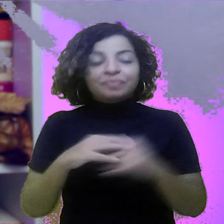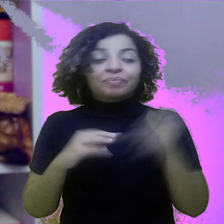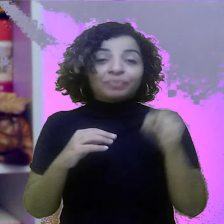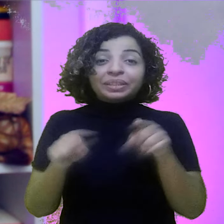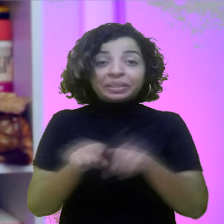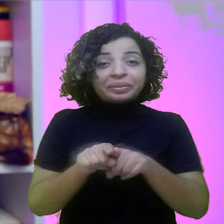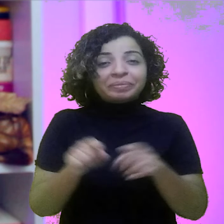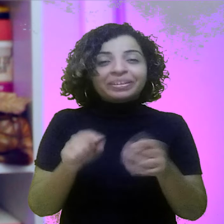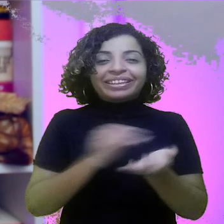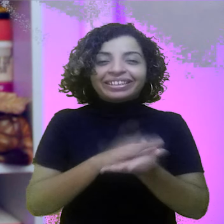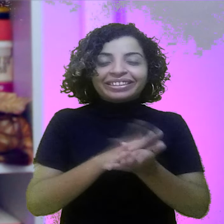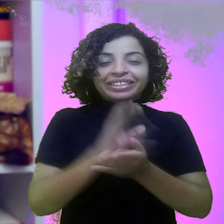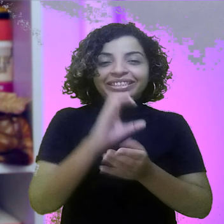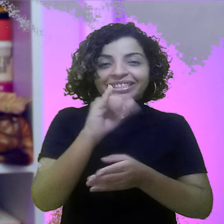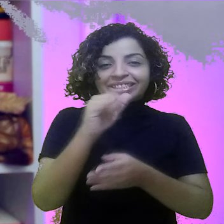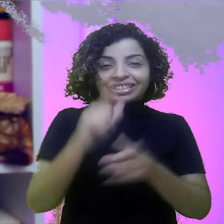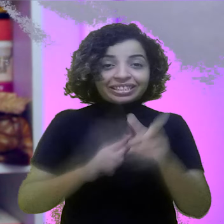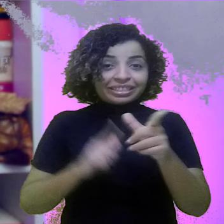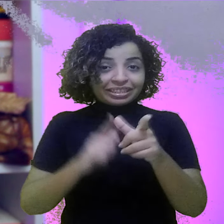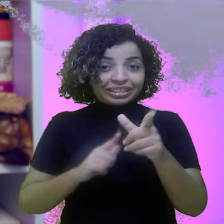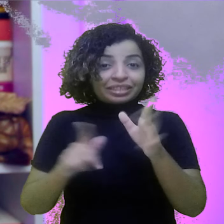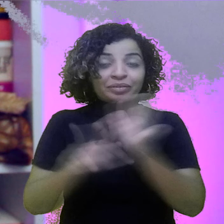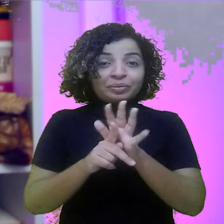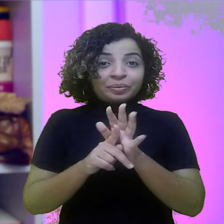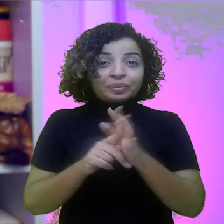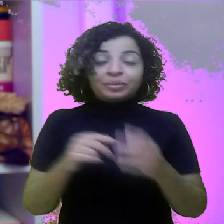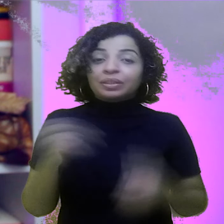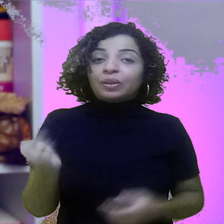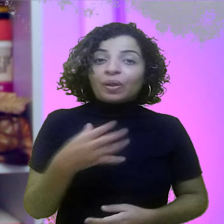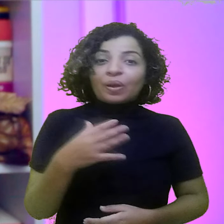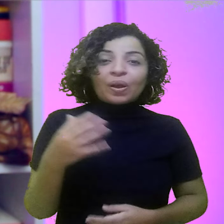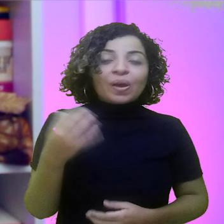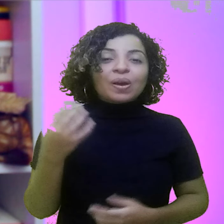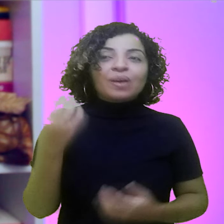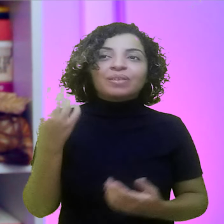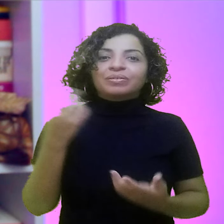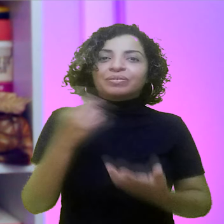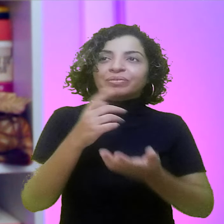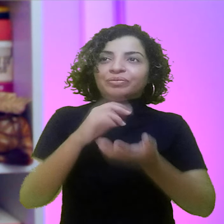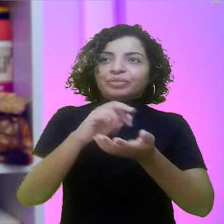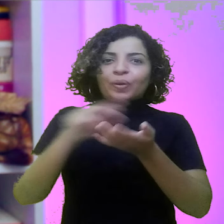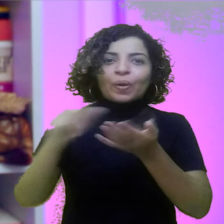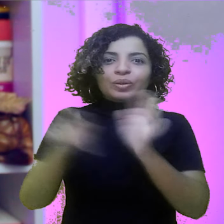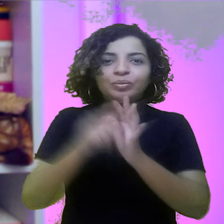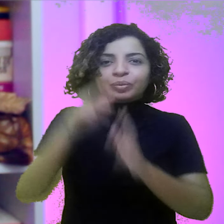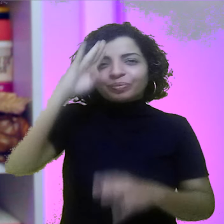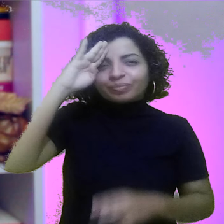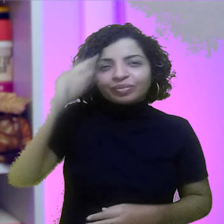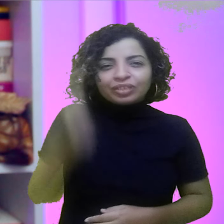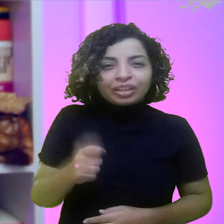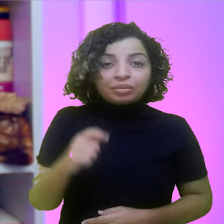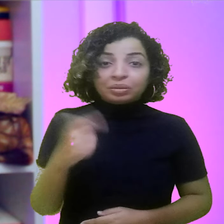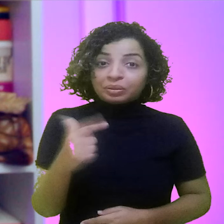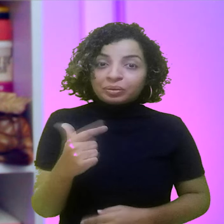Letras. Muita coisa que a Companhia das Letras lançou que não tem novas edições relacionados à ditadura militar. Eu tenho